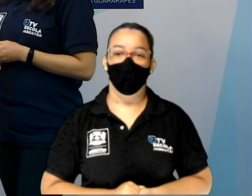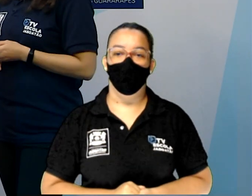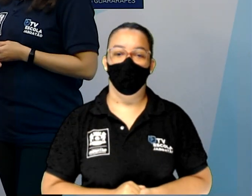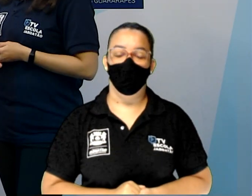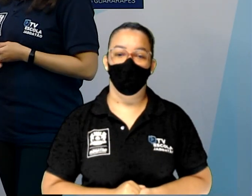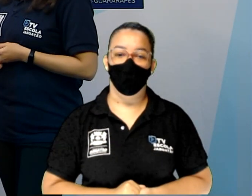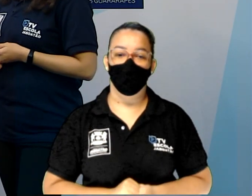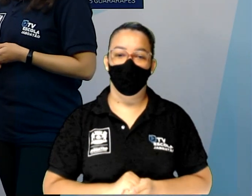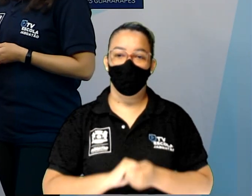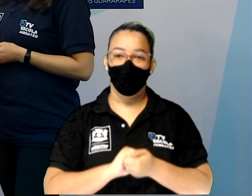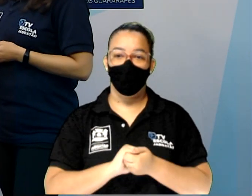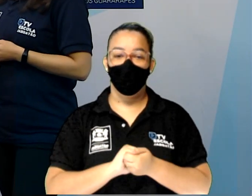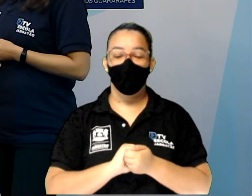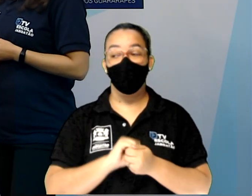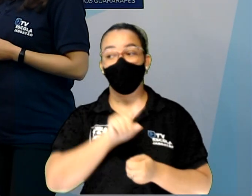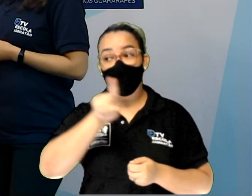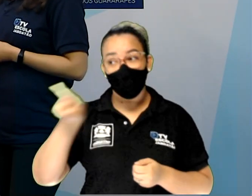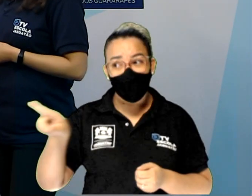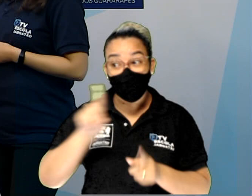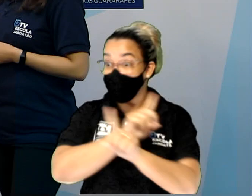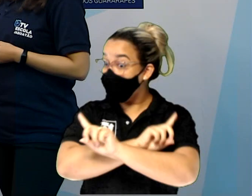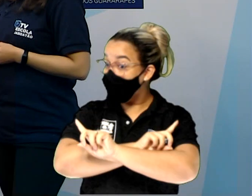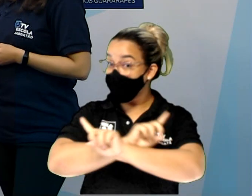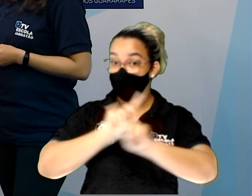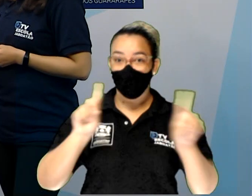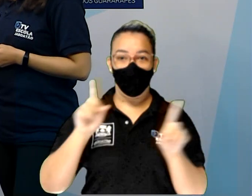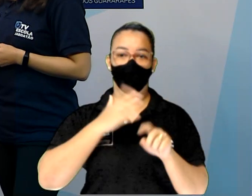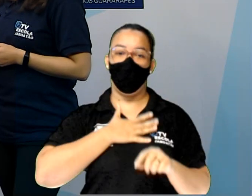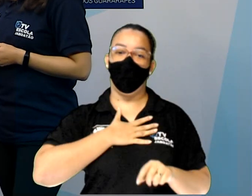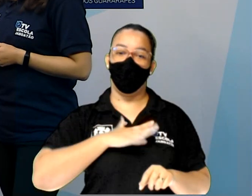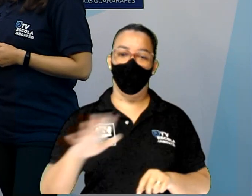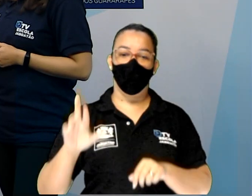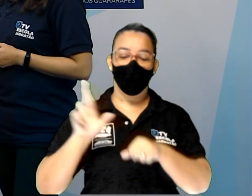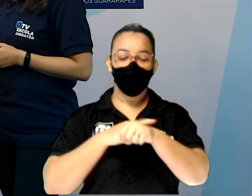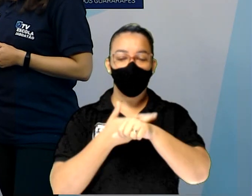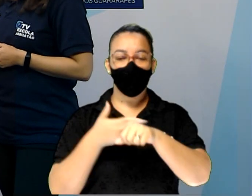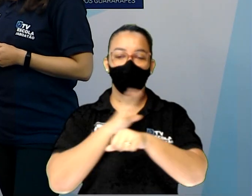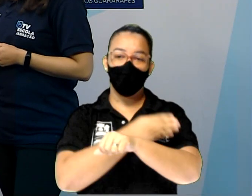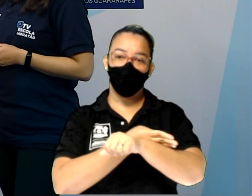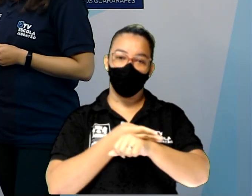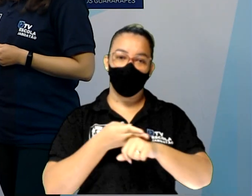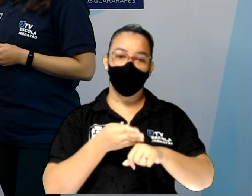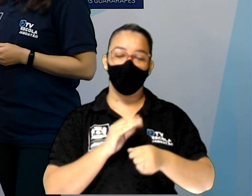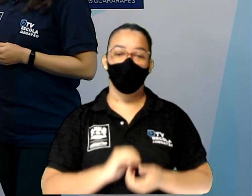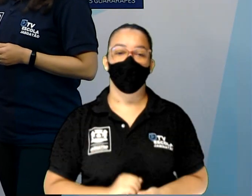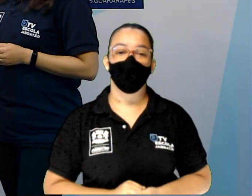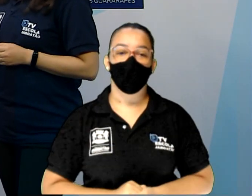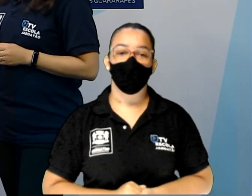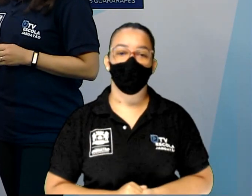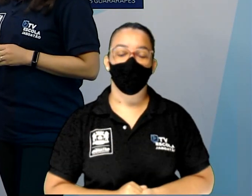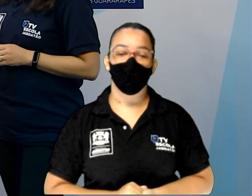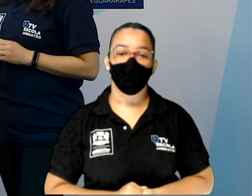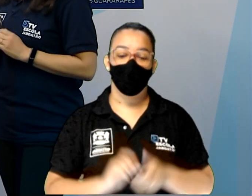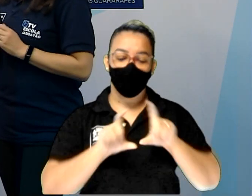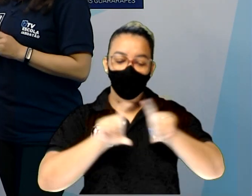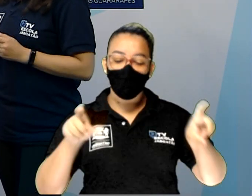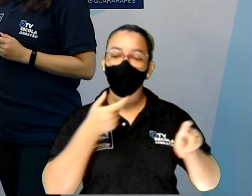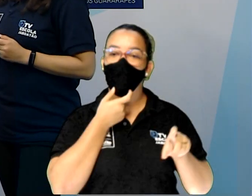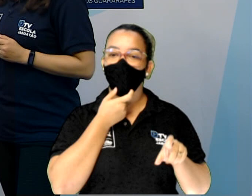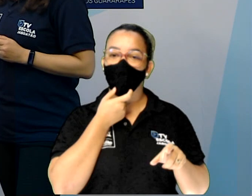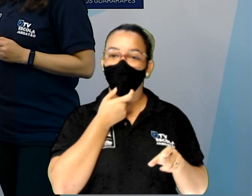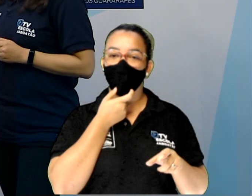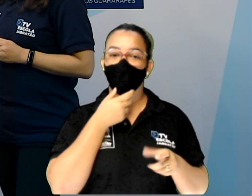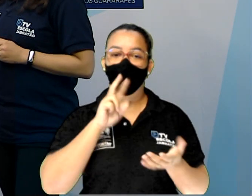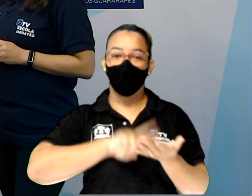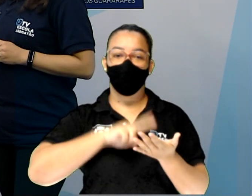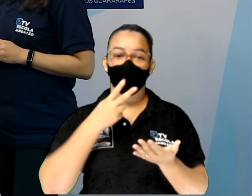like white chocolate. Ele não gostava de chocolate branco. You dried your